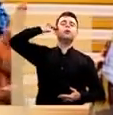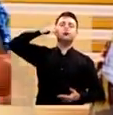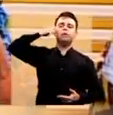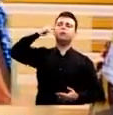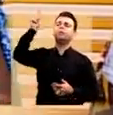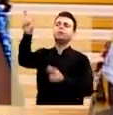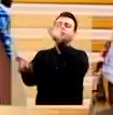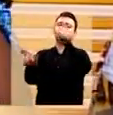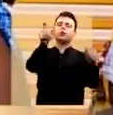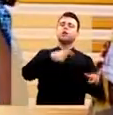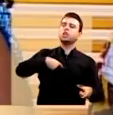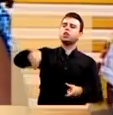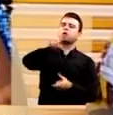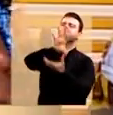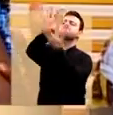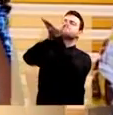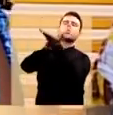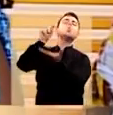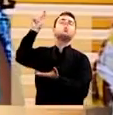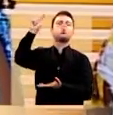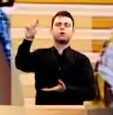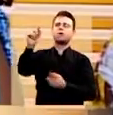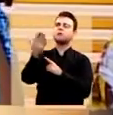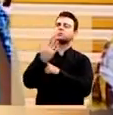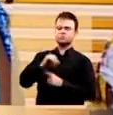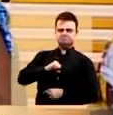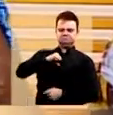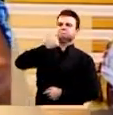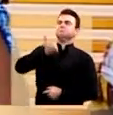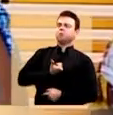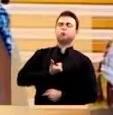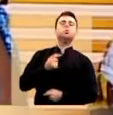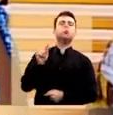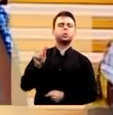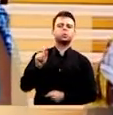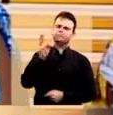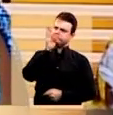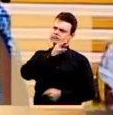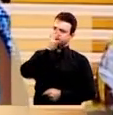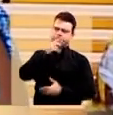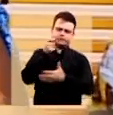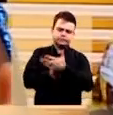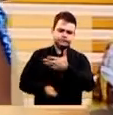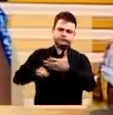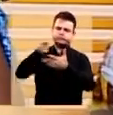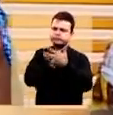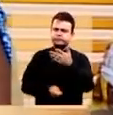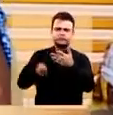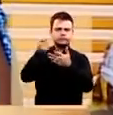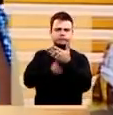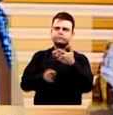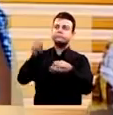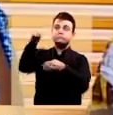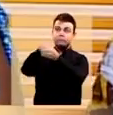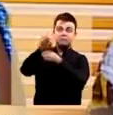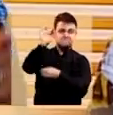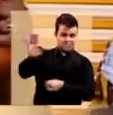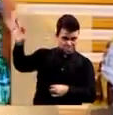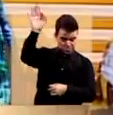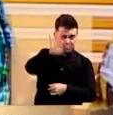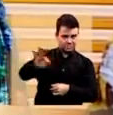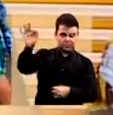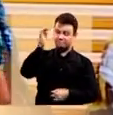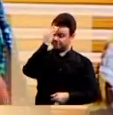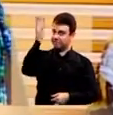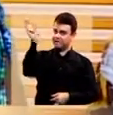nos permite estar vivos. Porque a gente continua vivos e resistindo na academia e em tantos outros. E não é fácil ser negro.